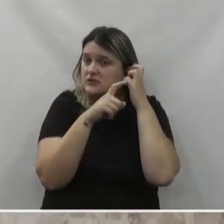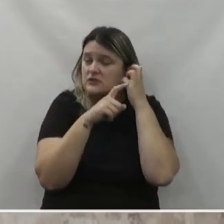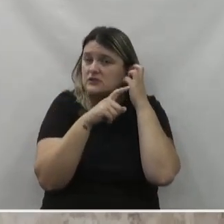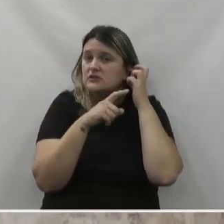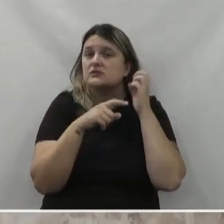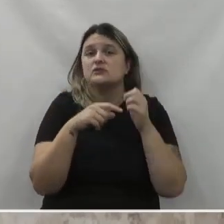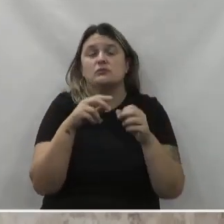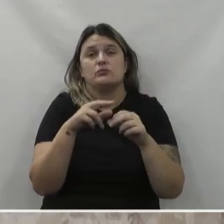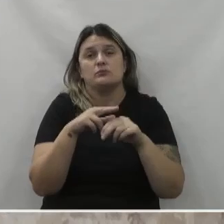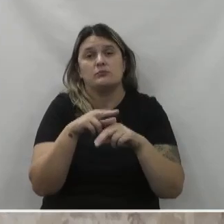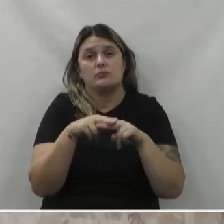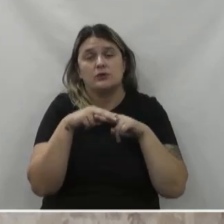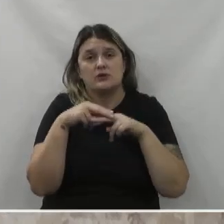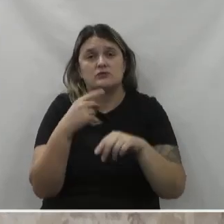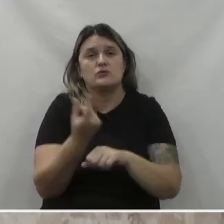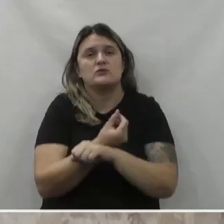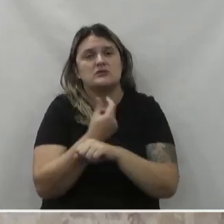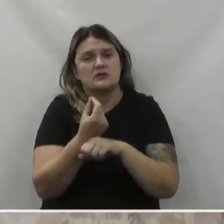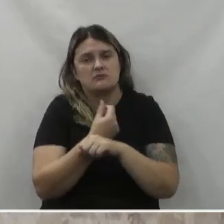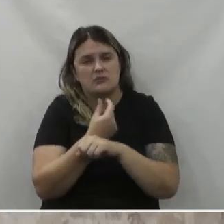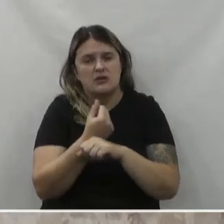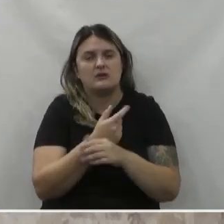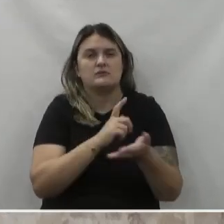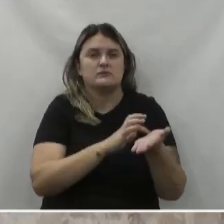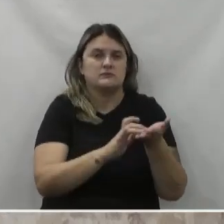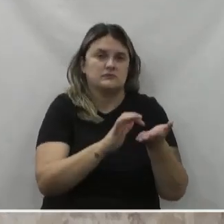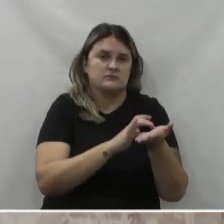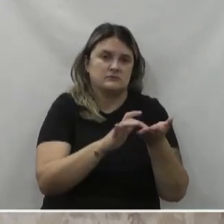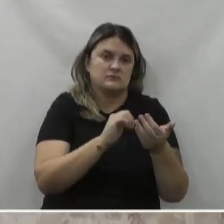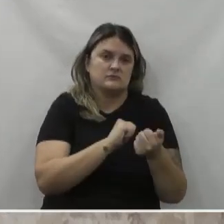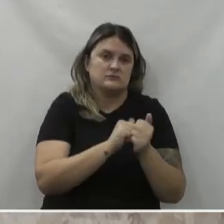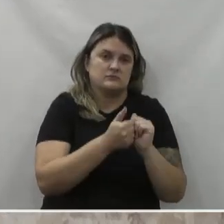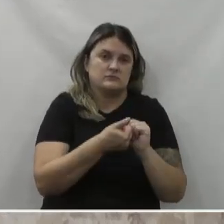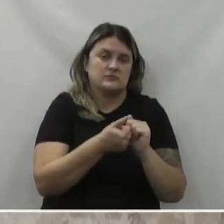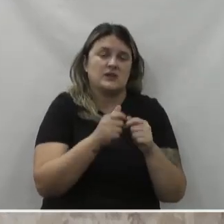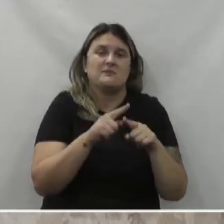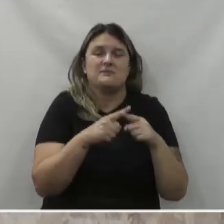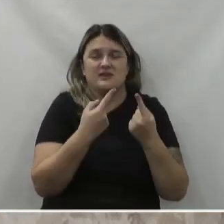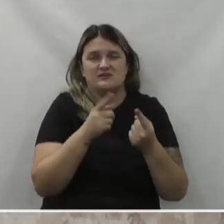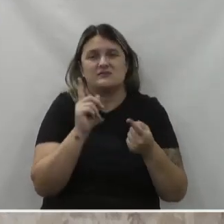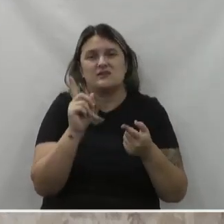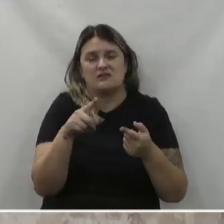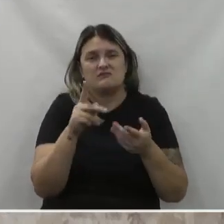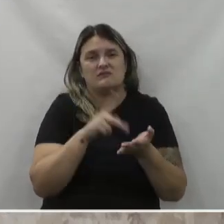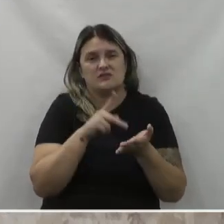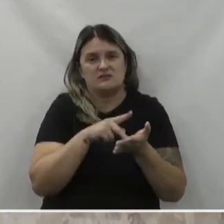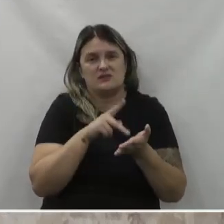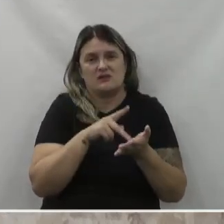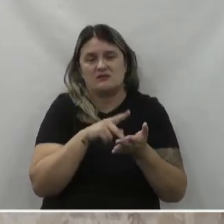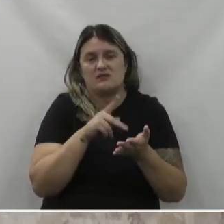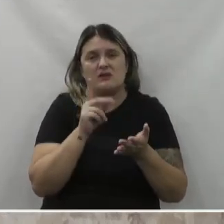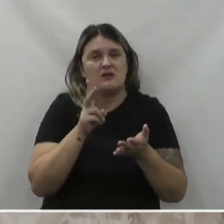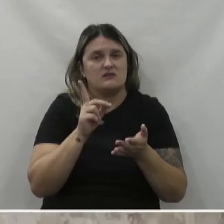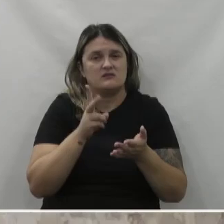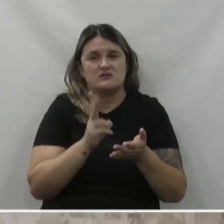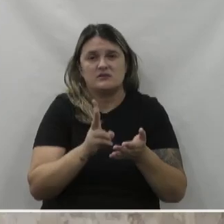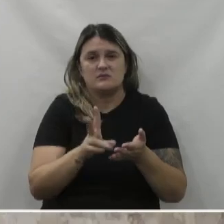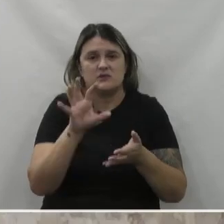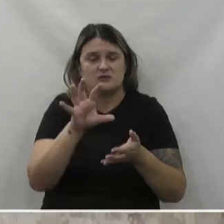dotação orçamentária por parte da Secretaria de Esportes, mas é um projeto que vale a pena dar uma